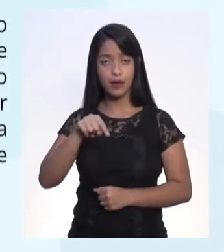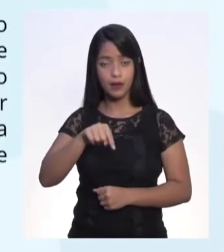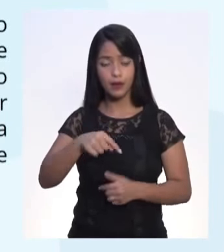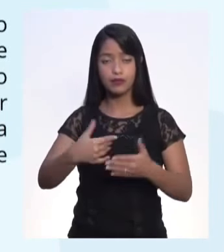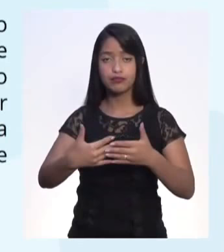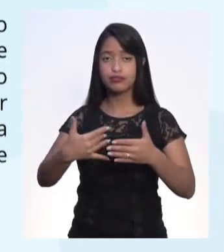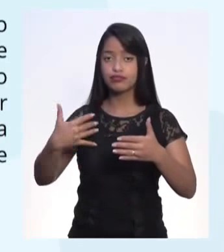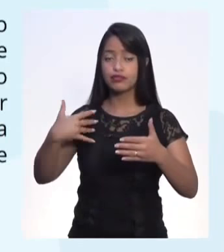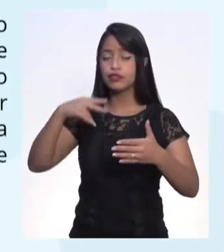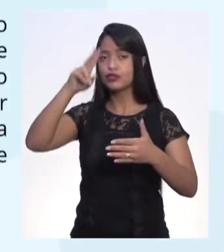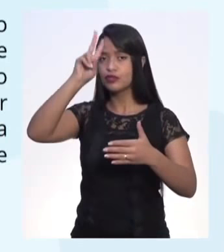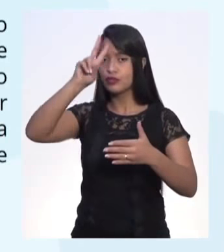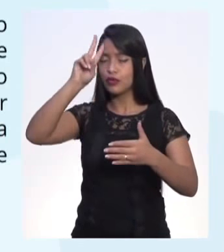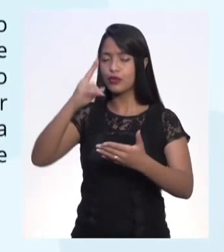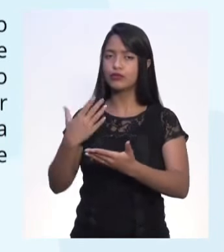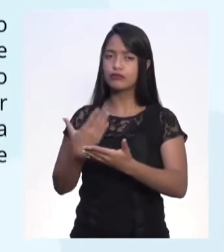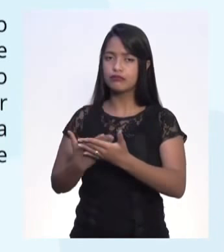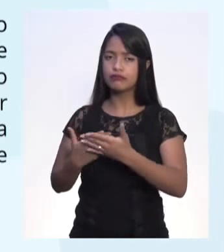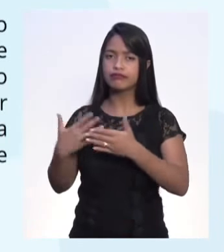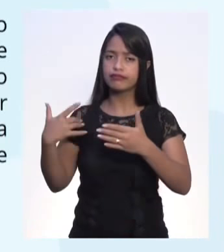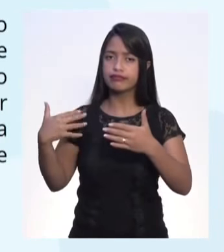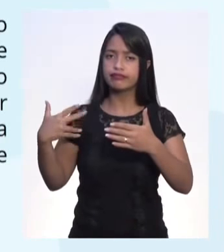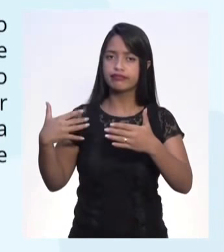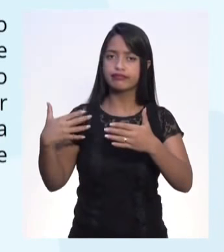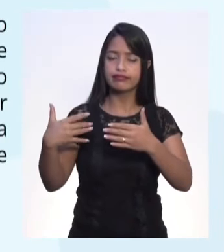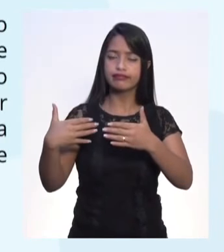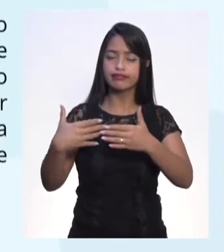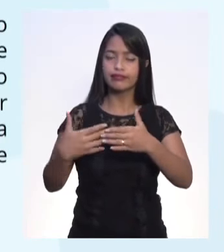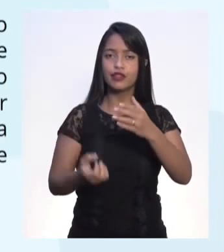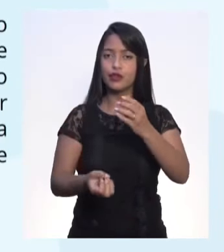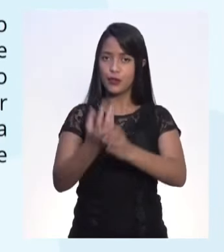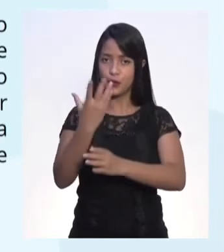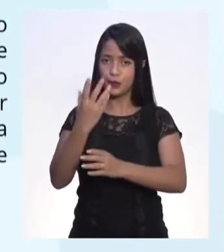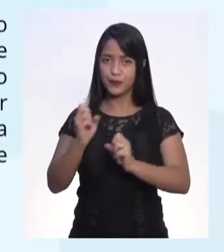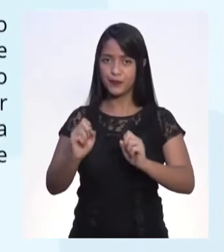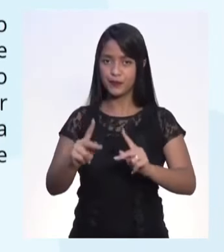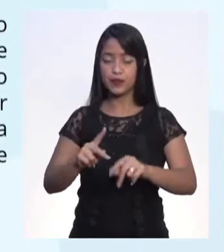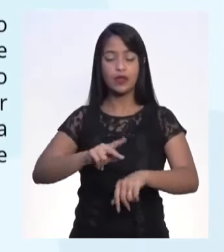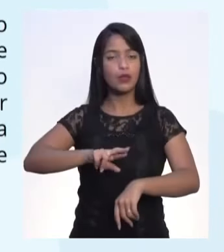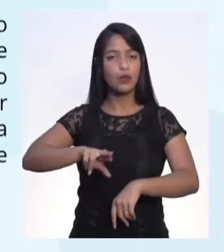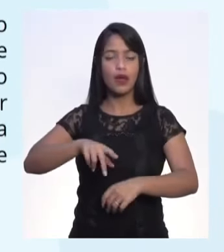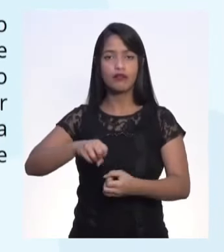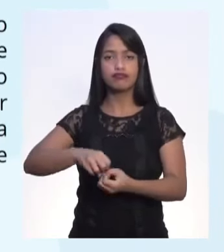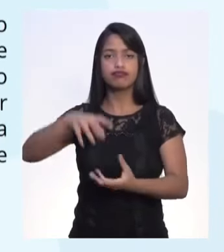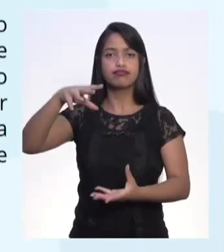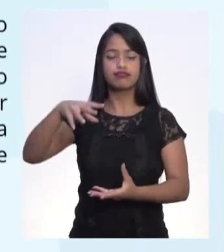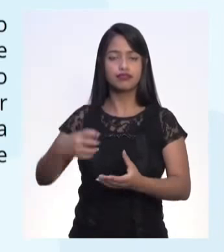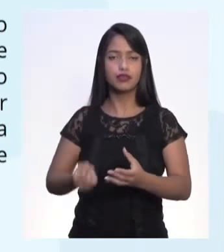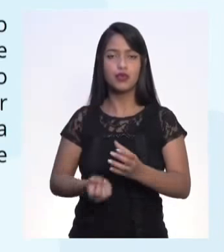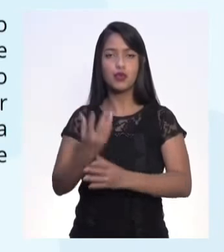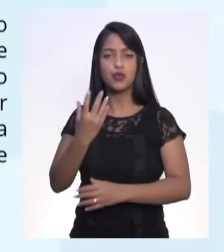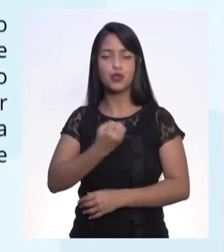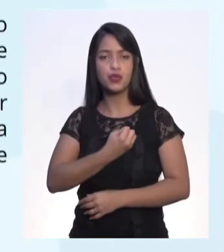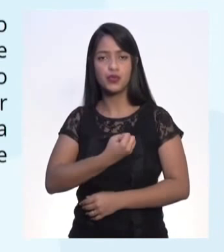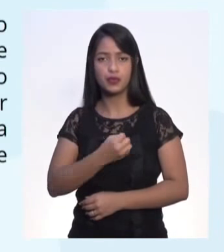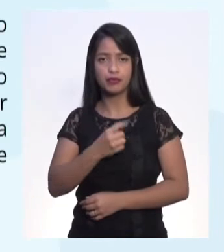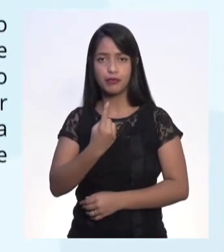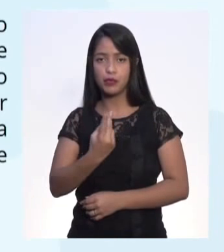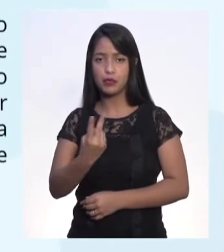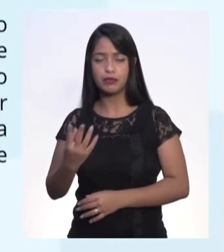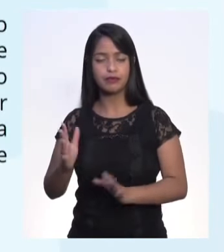né Não apareceu do nada mas foi evoluindo no decorrer da histórico pelo qual percebemos semelhanças e